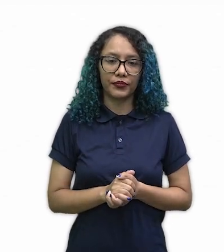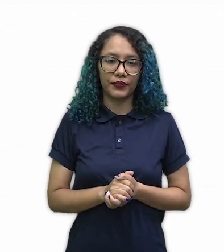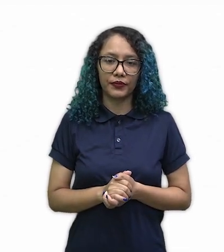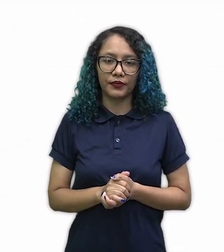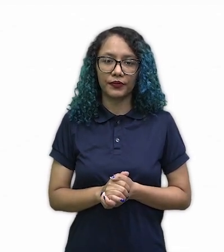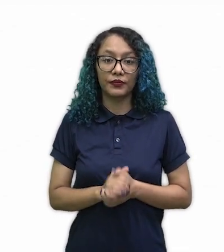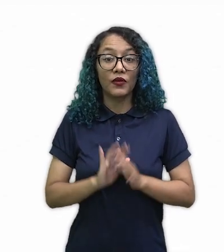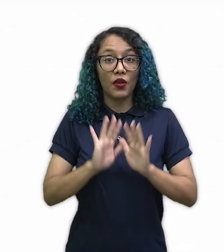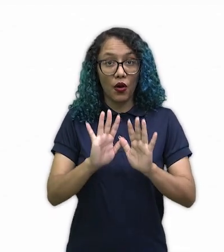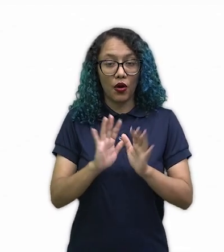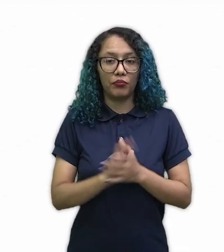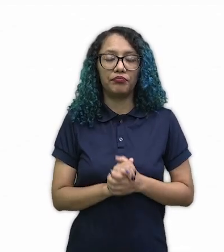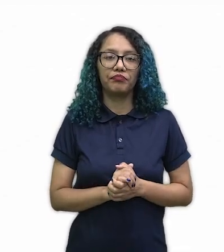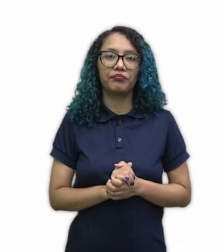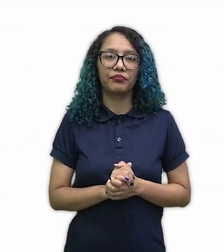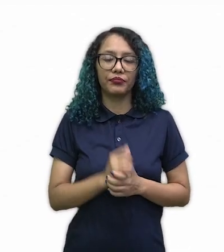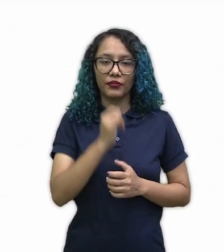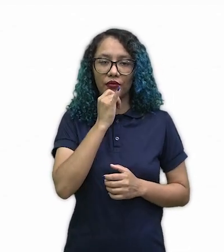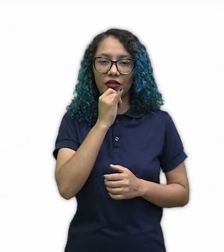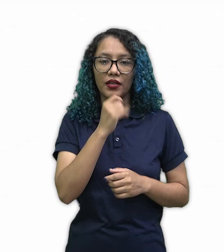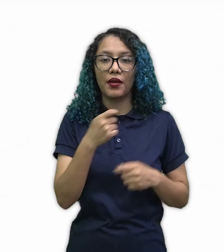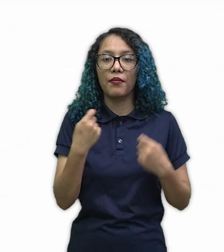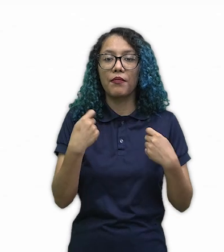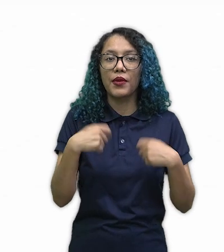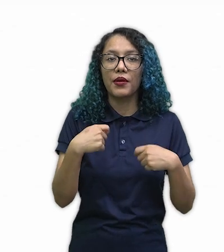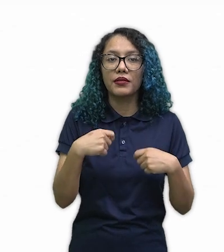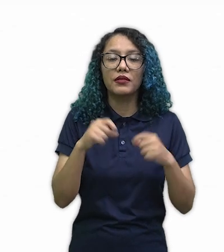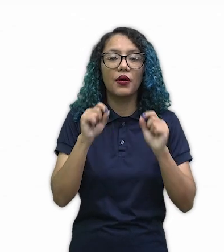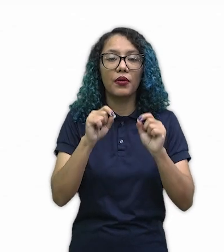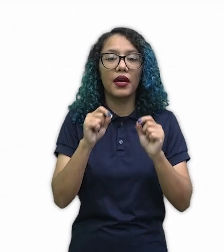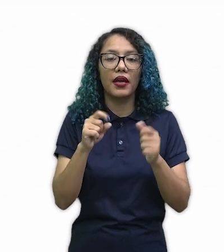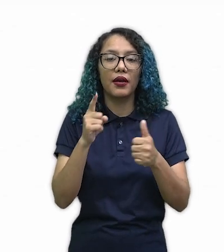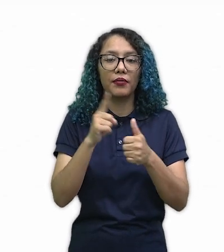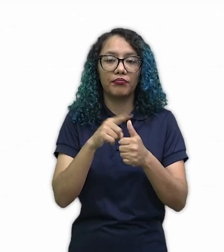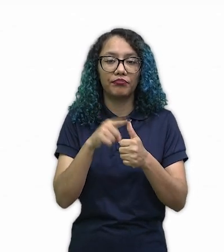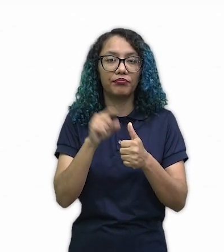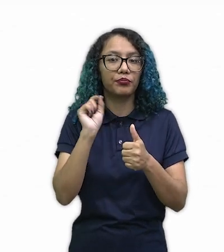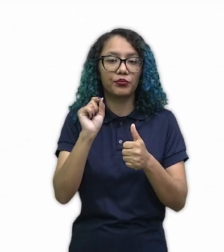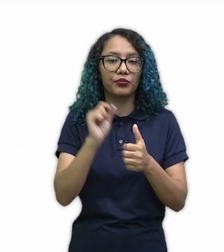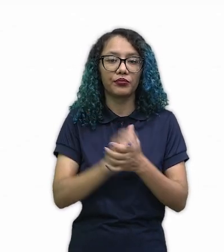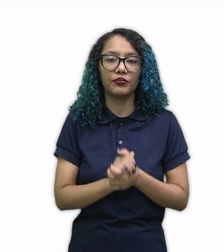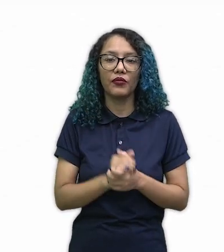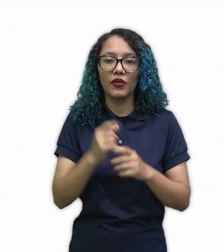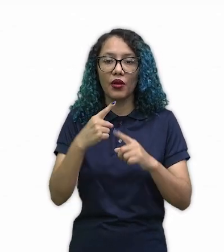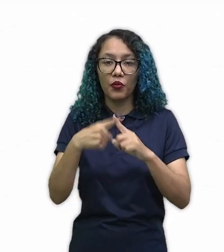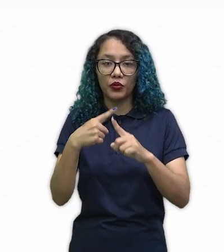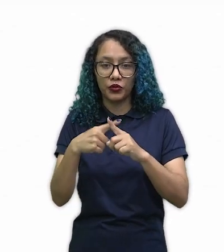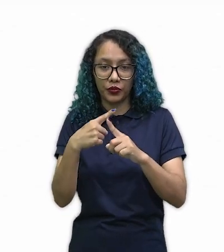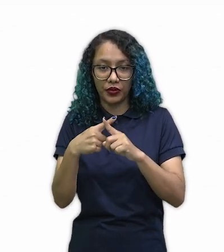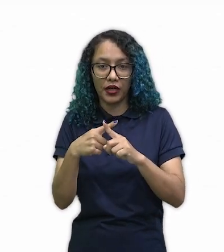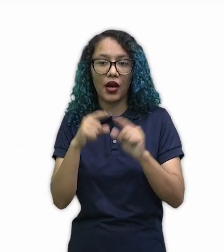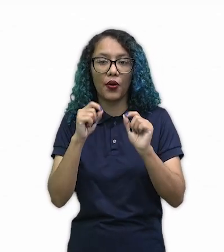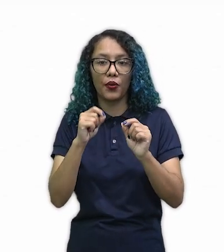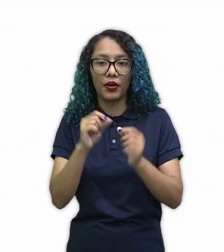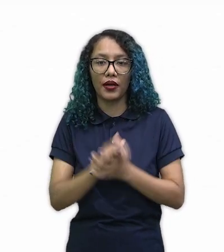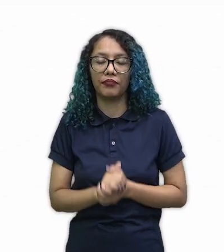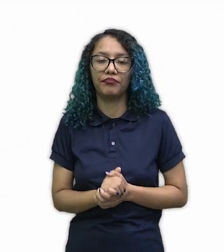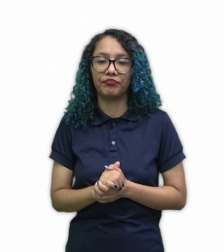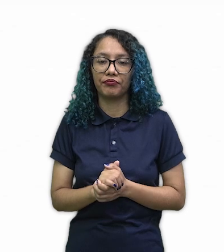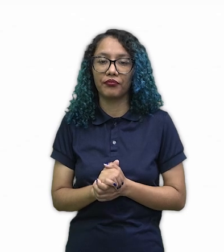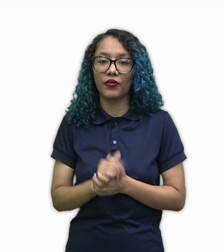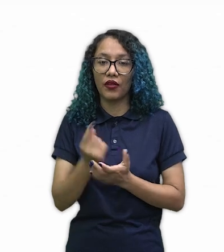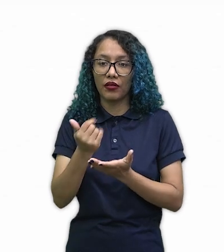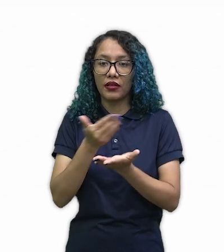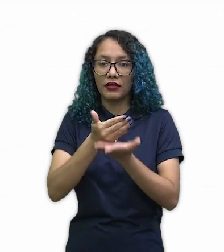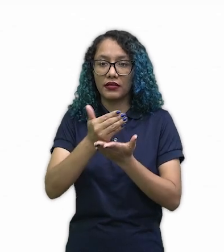duas situações, tá? Você primeiro vai multiplicar o valor inicial pela taxa de juros e depois você